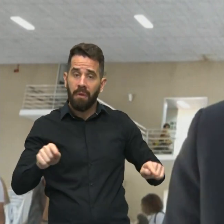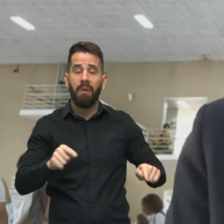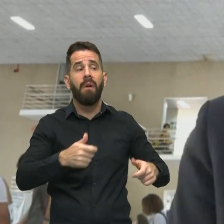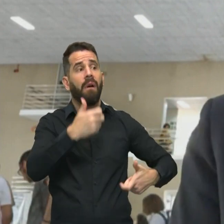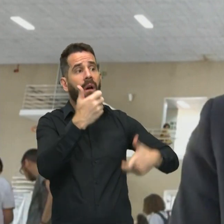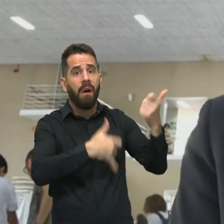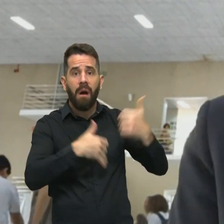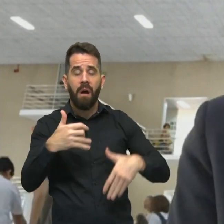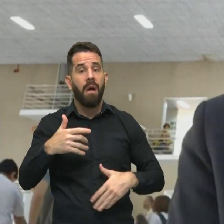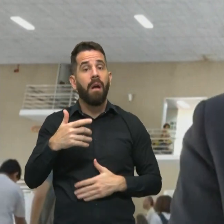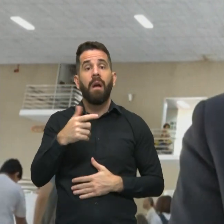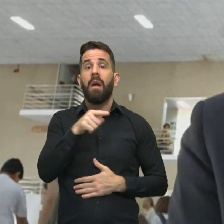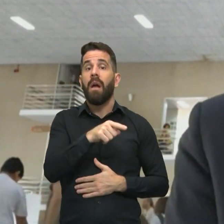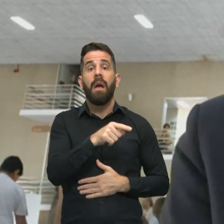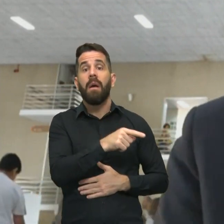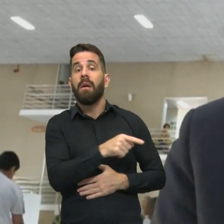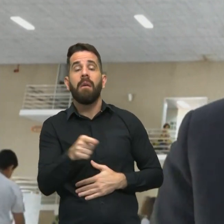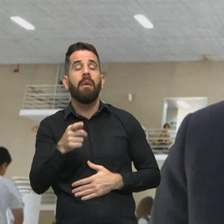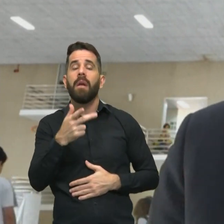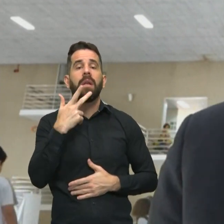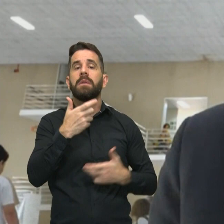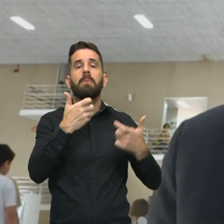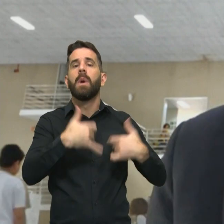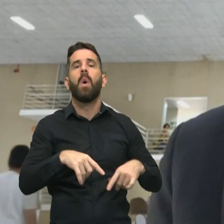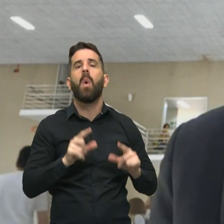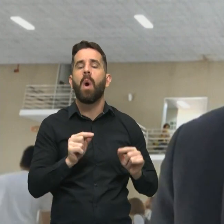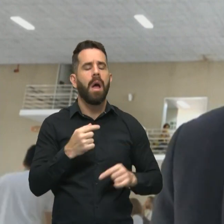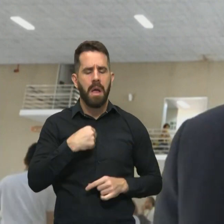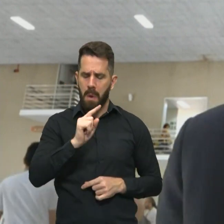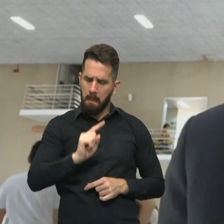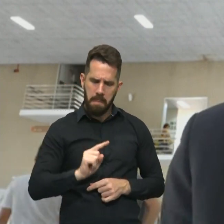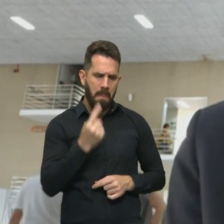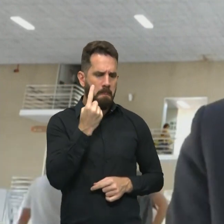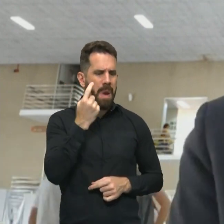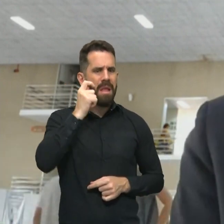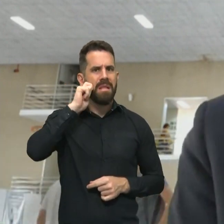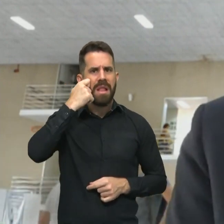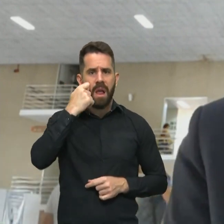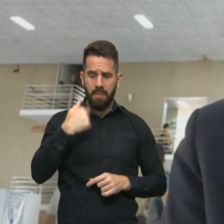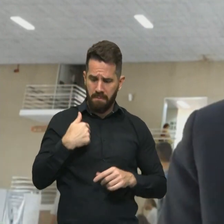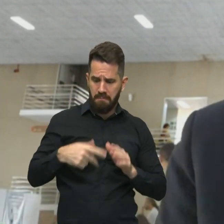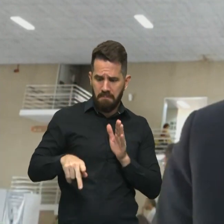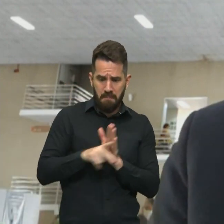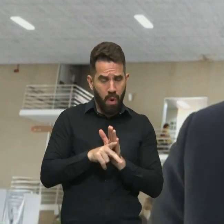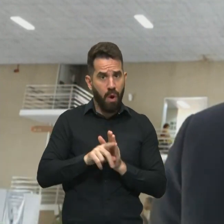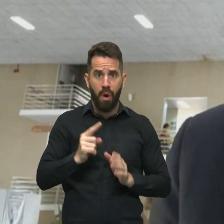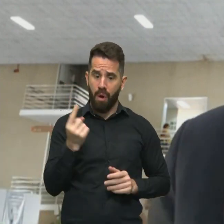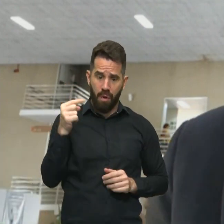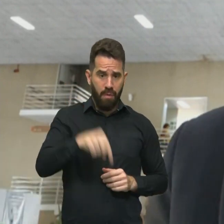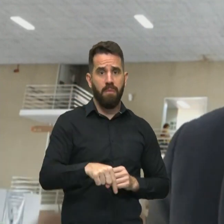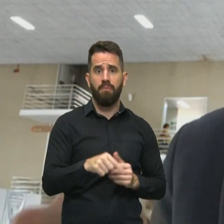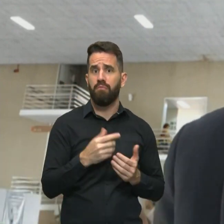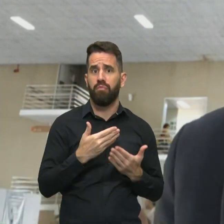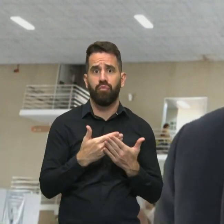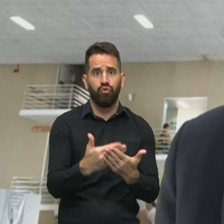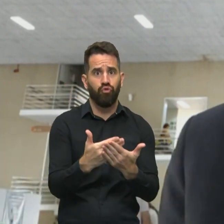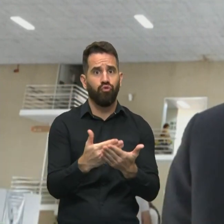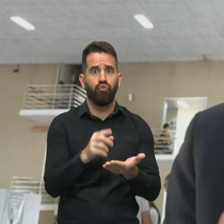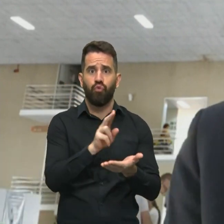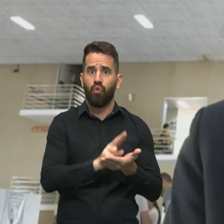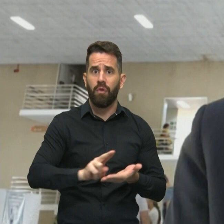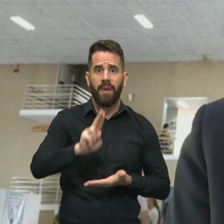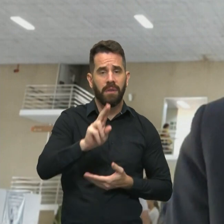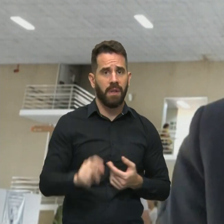sou o primeiro negro da minha família em uma universidade, eu sou o primeiro quilombola lá do meu quilombo aqui na universidade, eu sou o primeiro índio